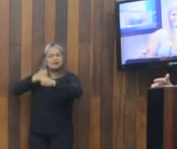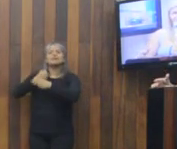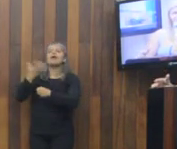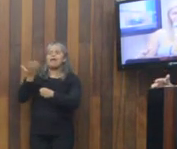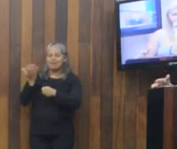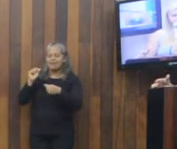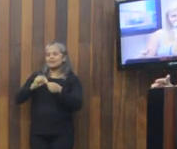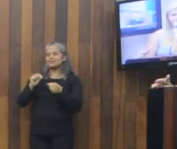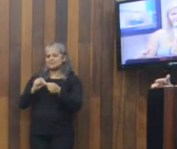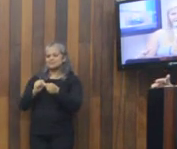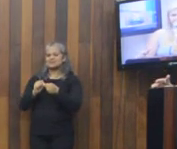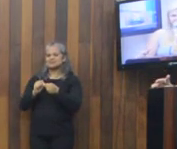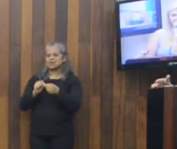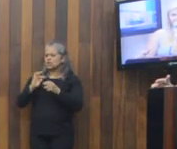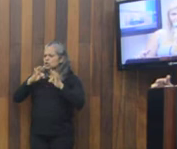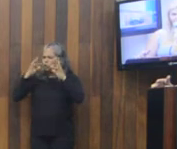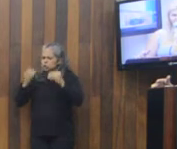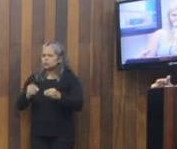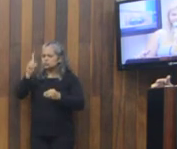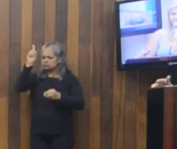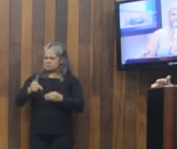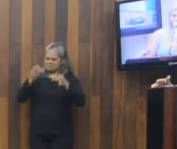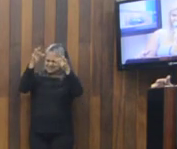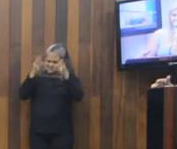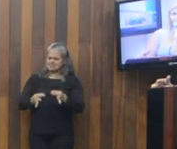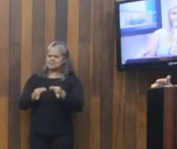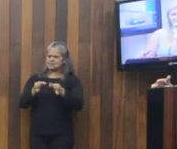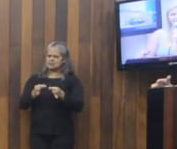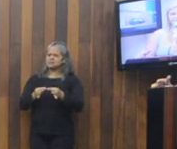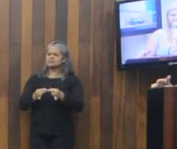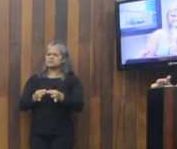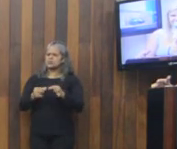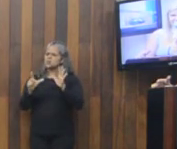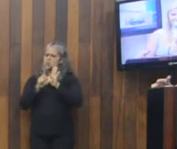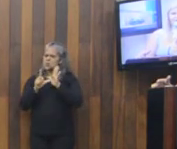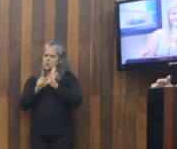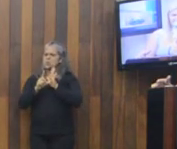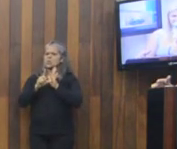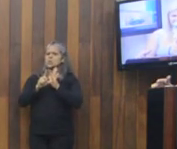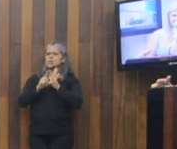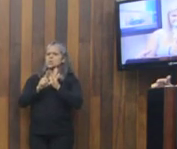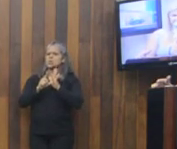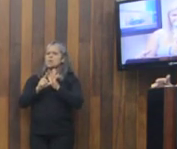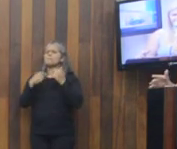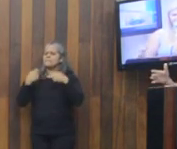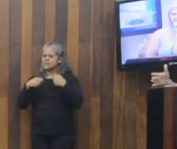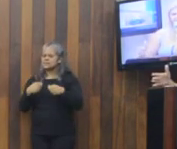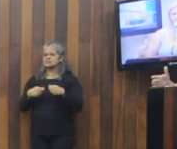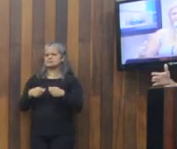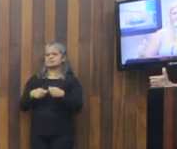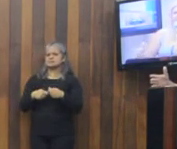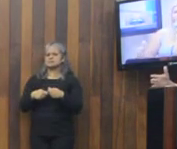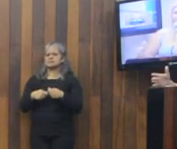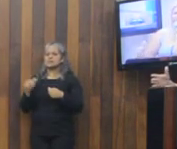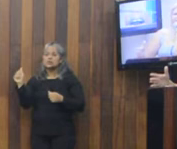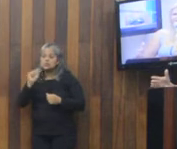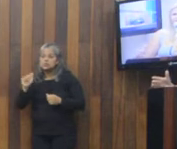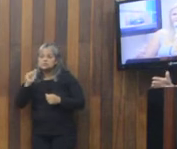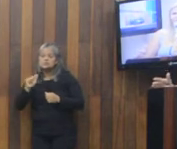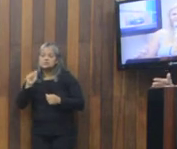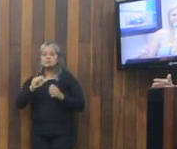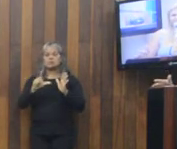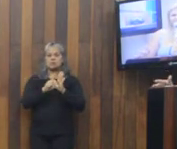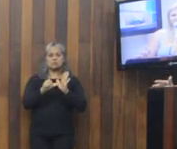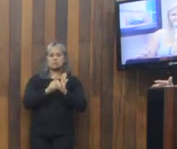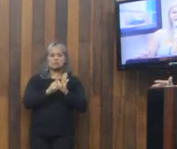realizar, mas com os direitos cabíveis que o comércio, o respeito que o comércio precisa e necessita. E uma associação comercial